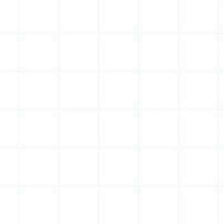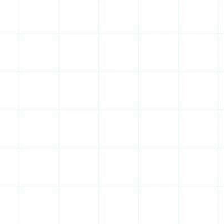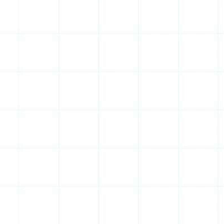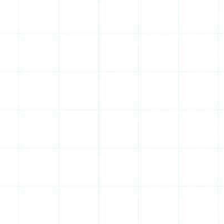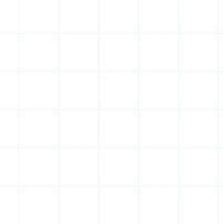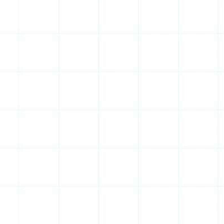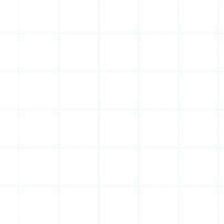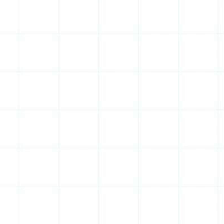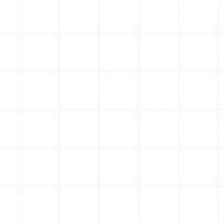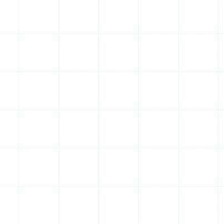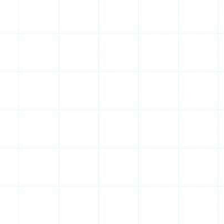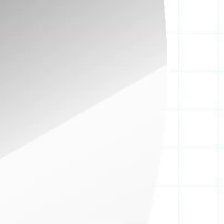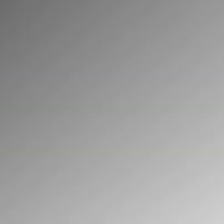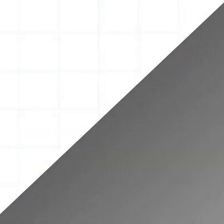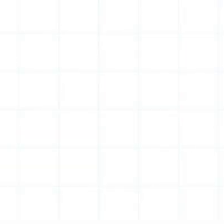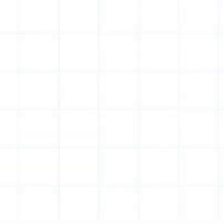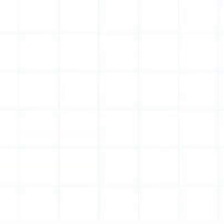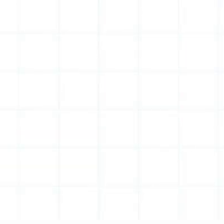talkative.